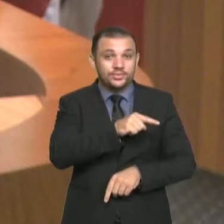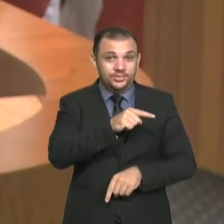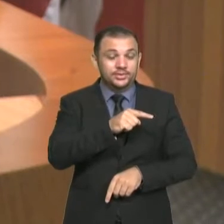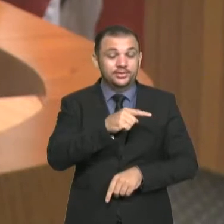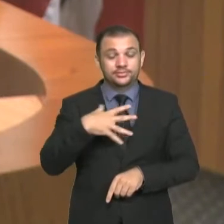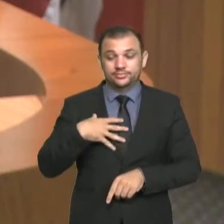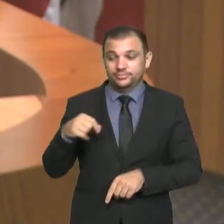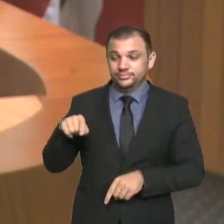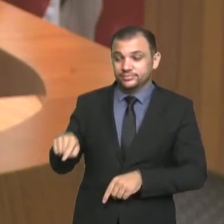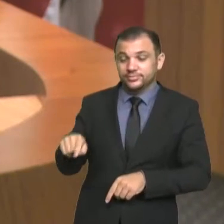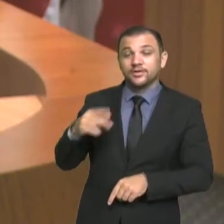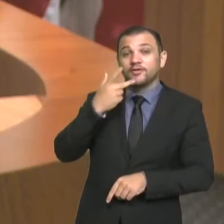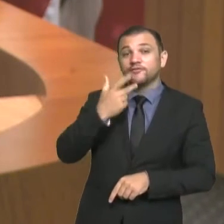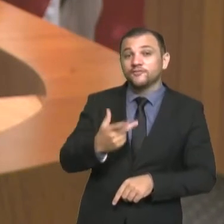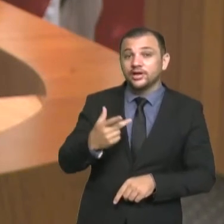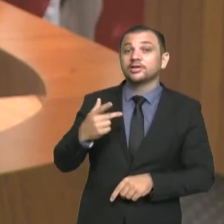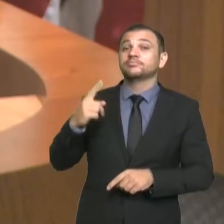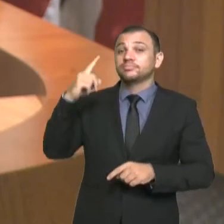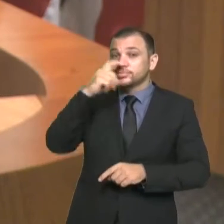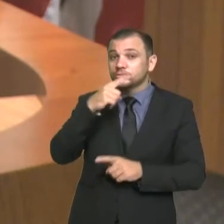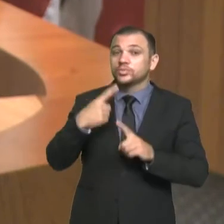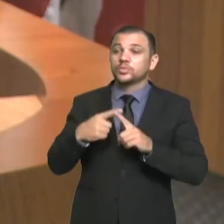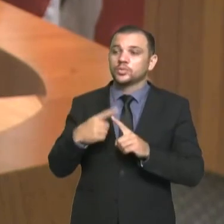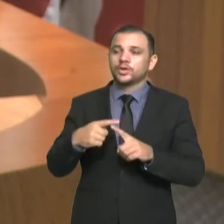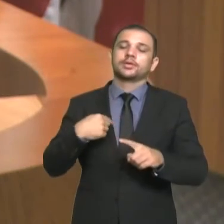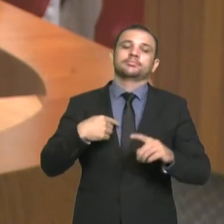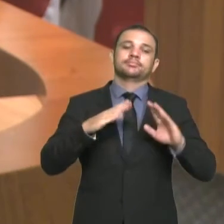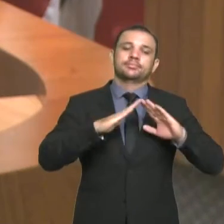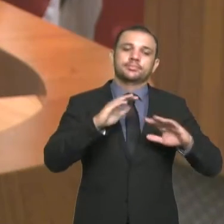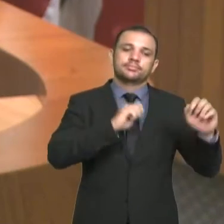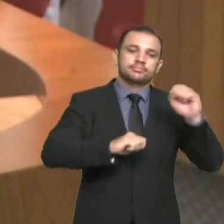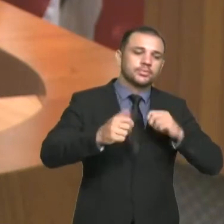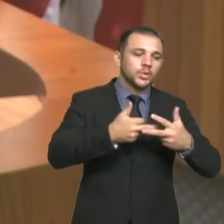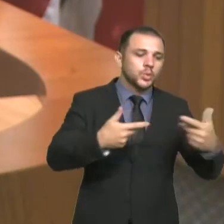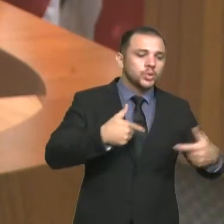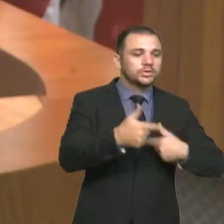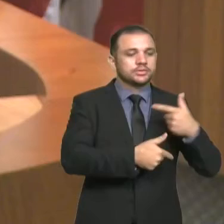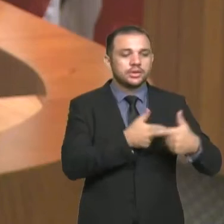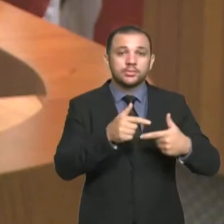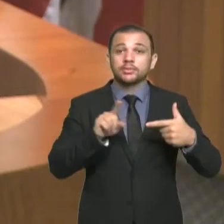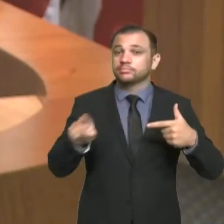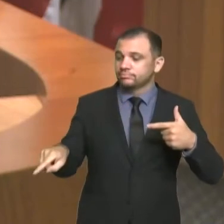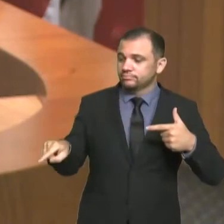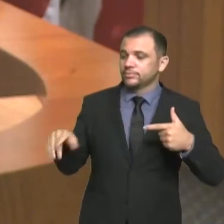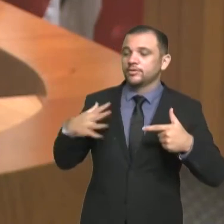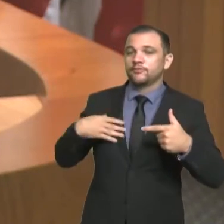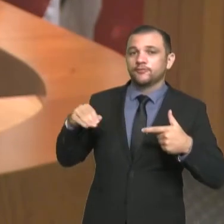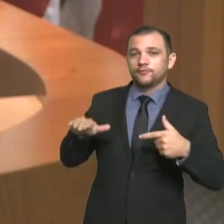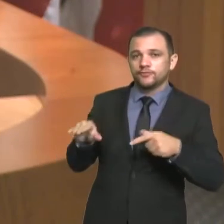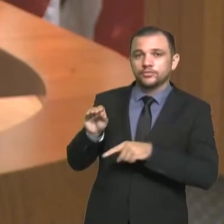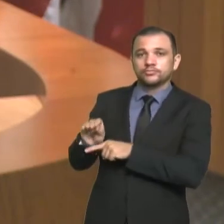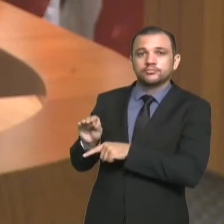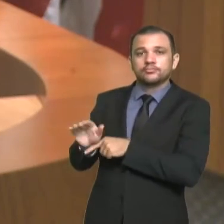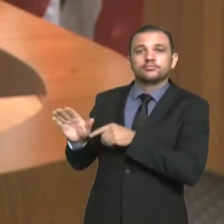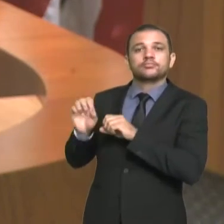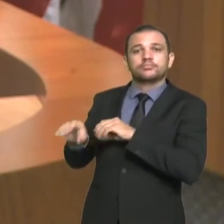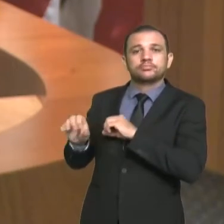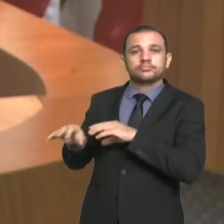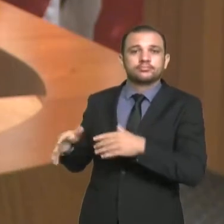atividades diárias com o ensino daquela criança. Senhoras e